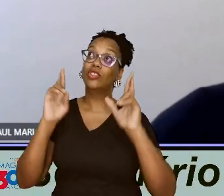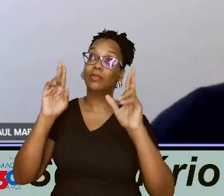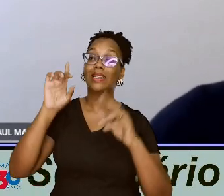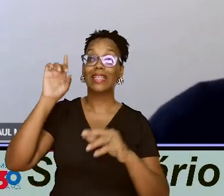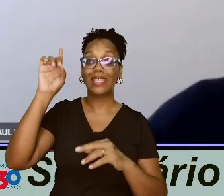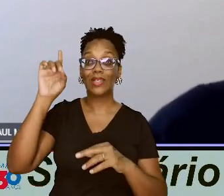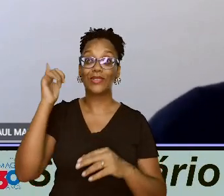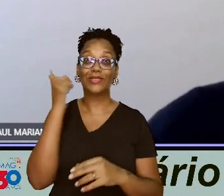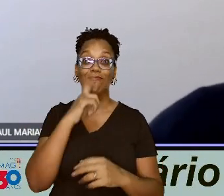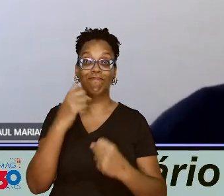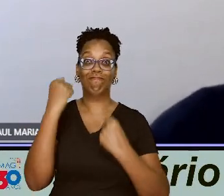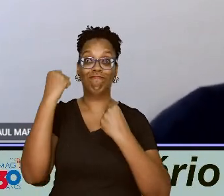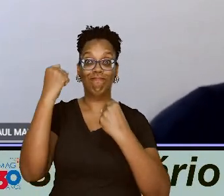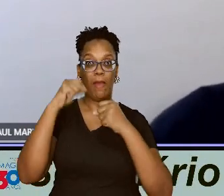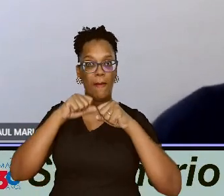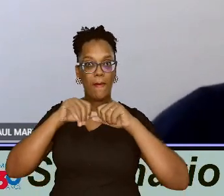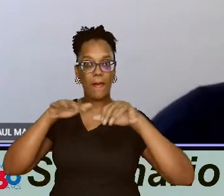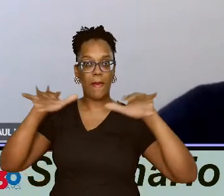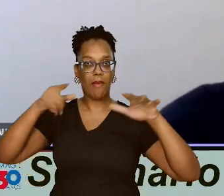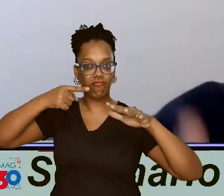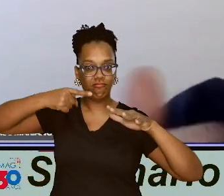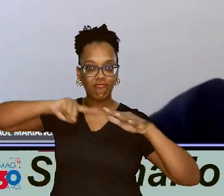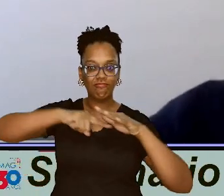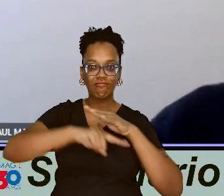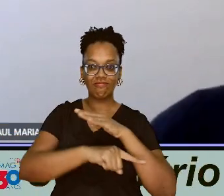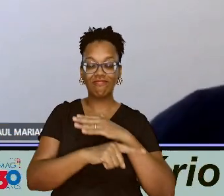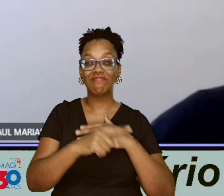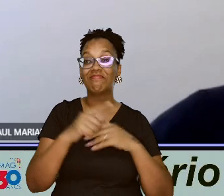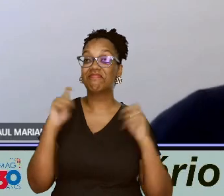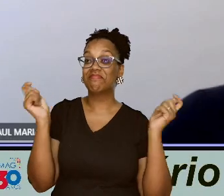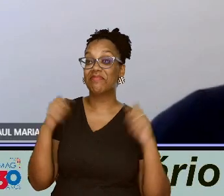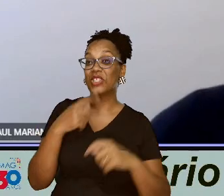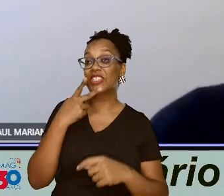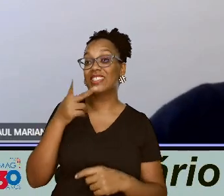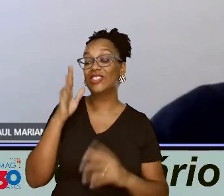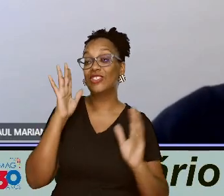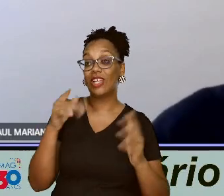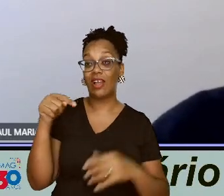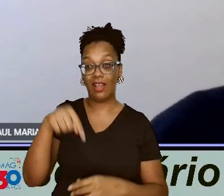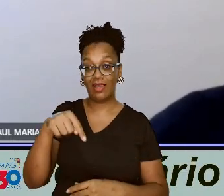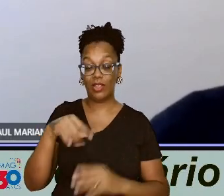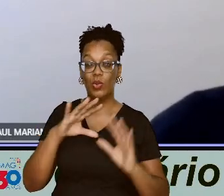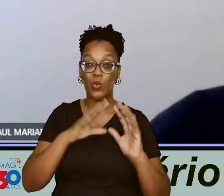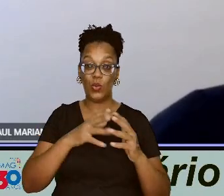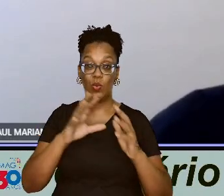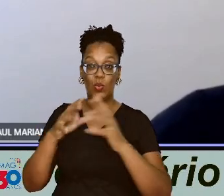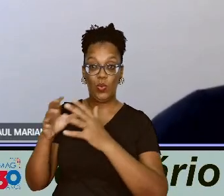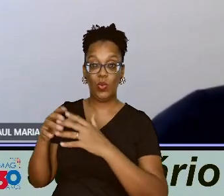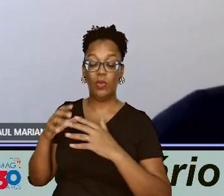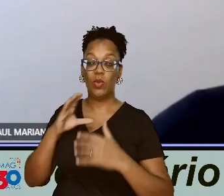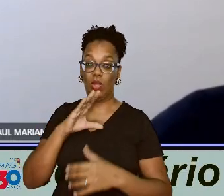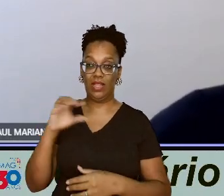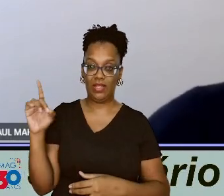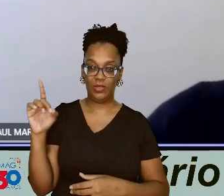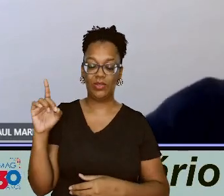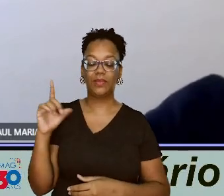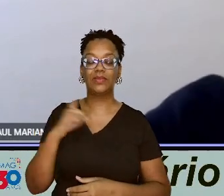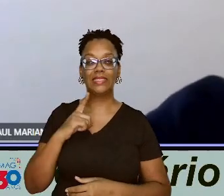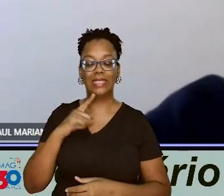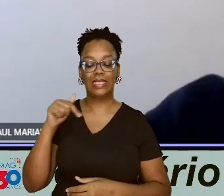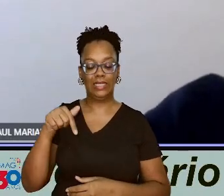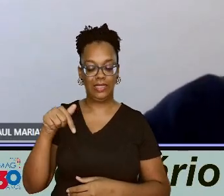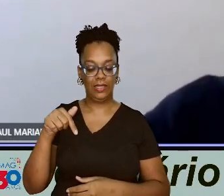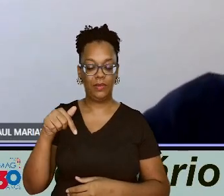força e que a gente consiga aprofundar. Eu posso dizer que já nos grupos aqui que a gente faz essa coordenação,